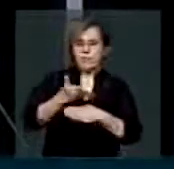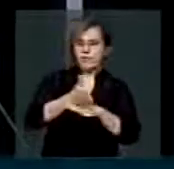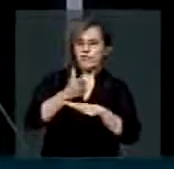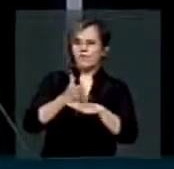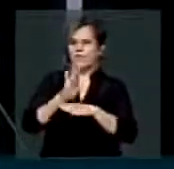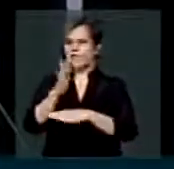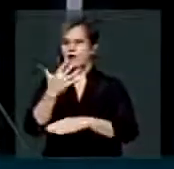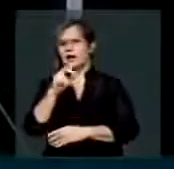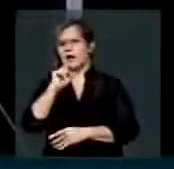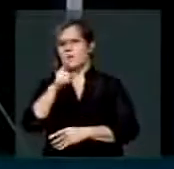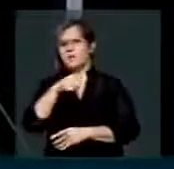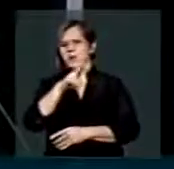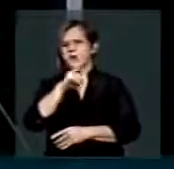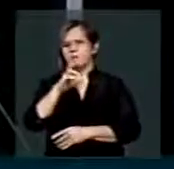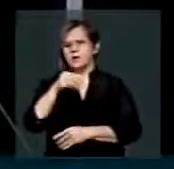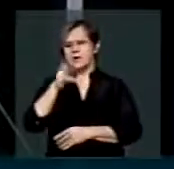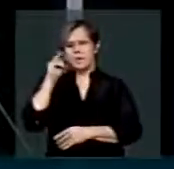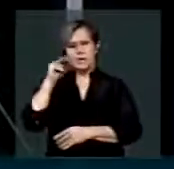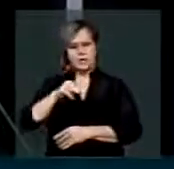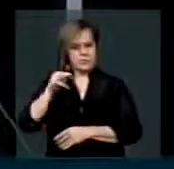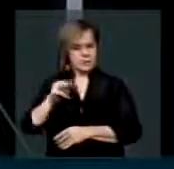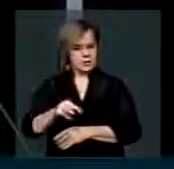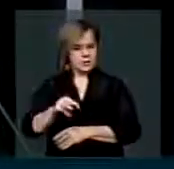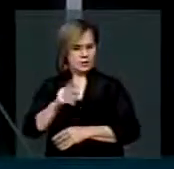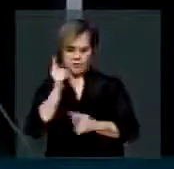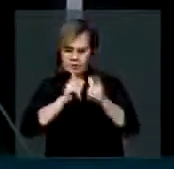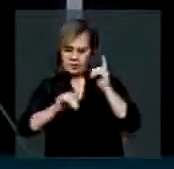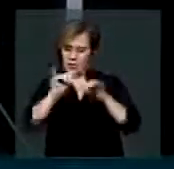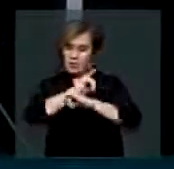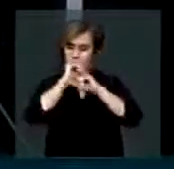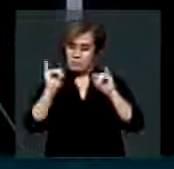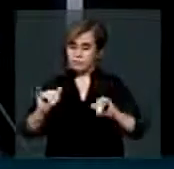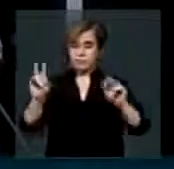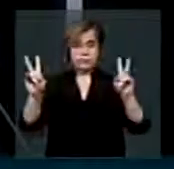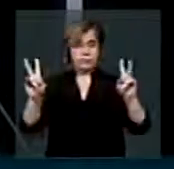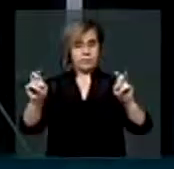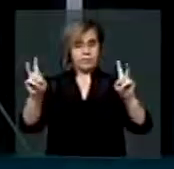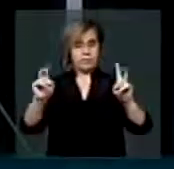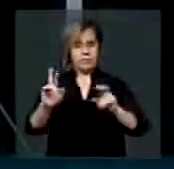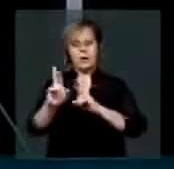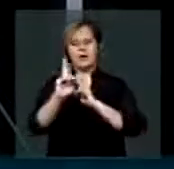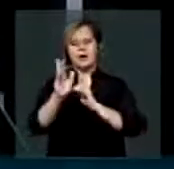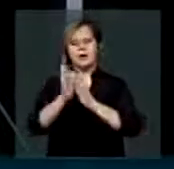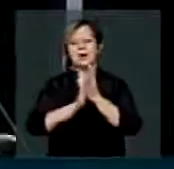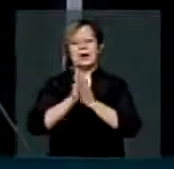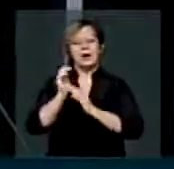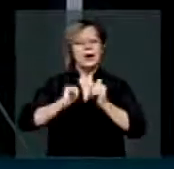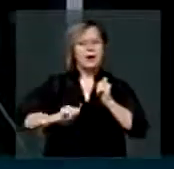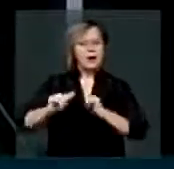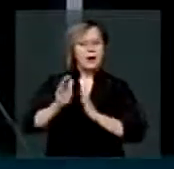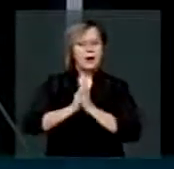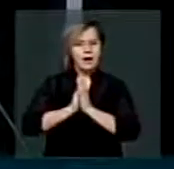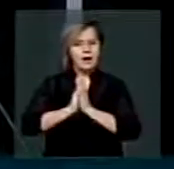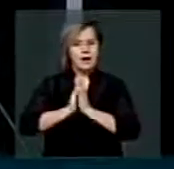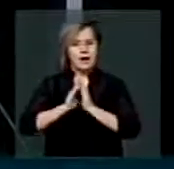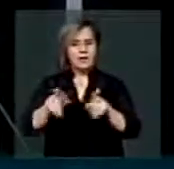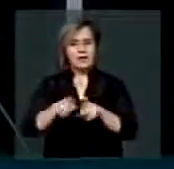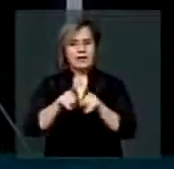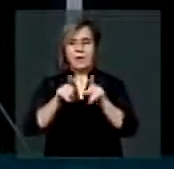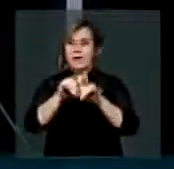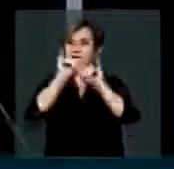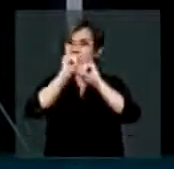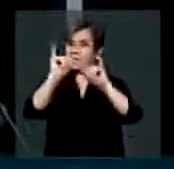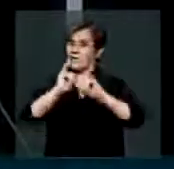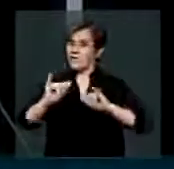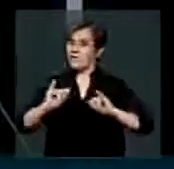aproximadamente 1.500 quilômetros para levar uma mensagem de esperança e, sobretudo,